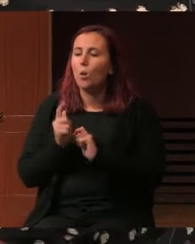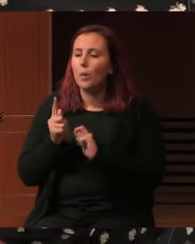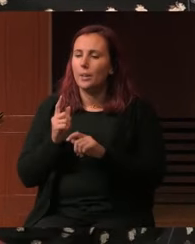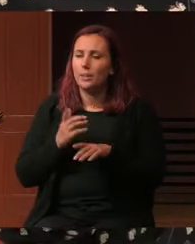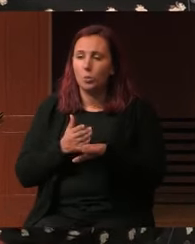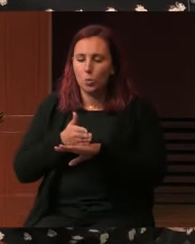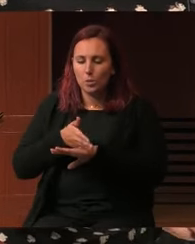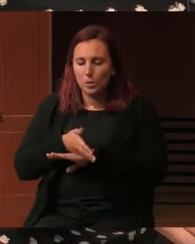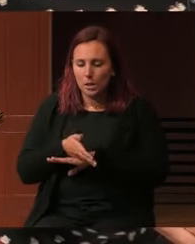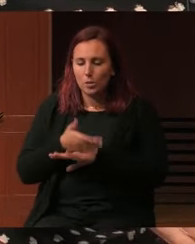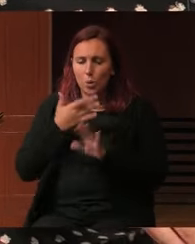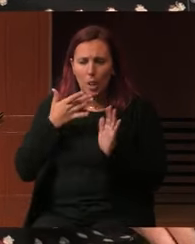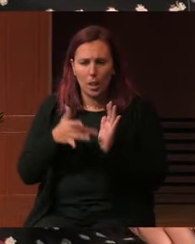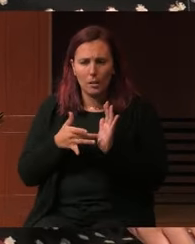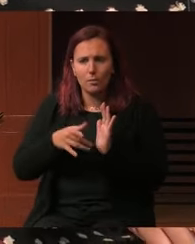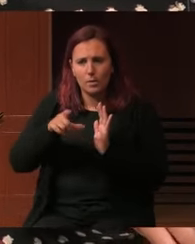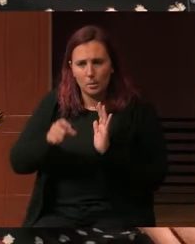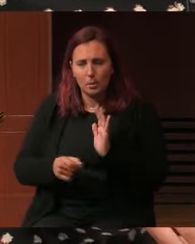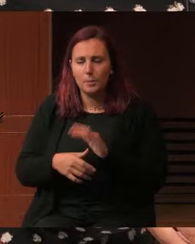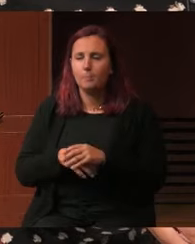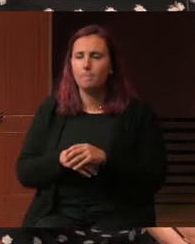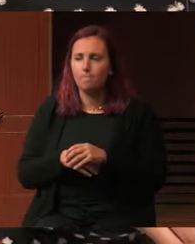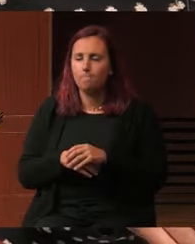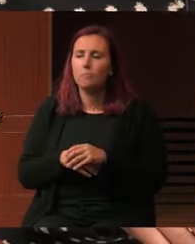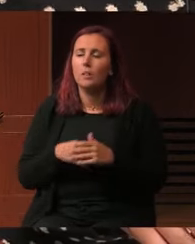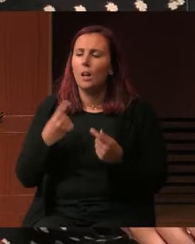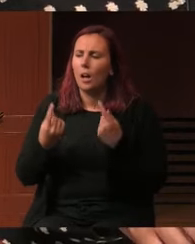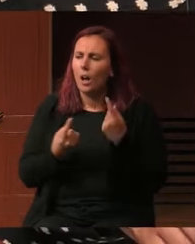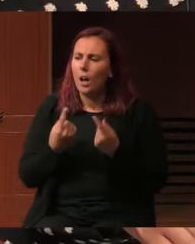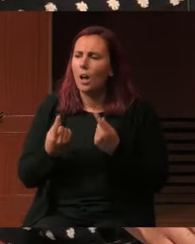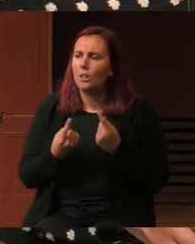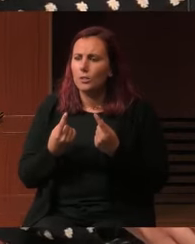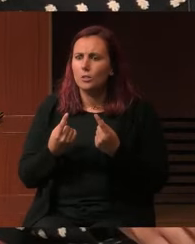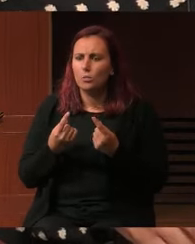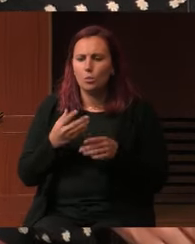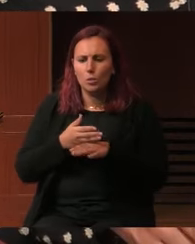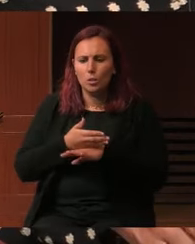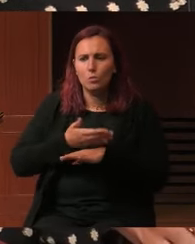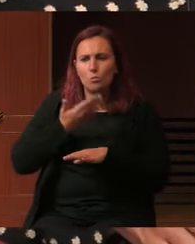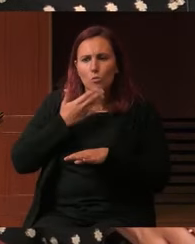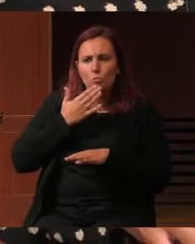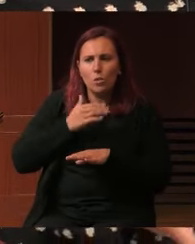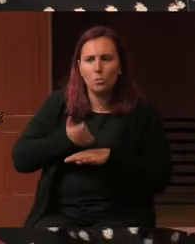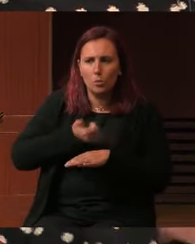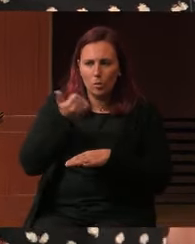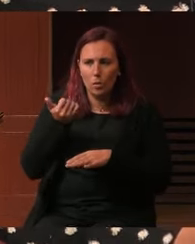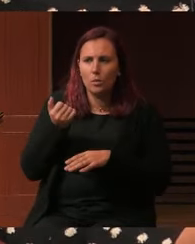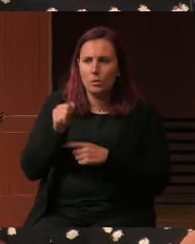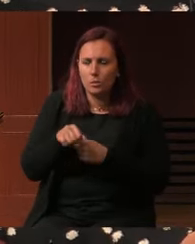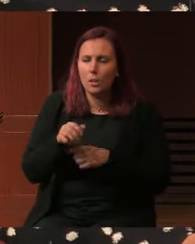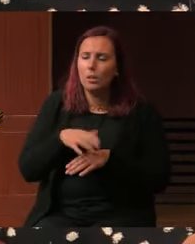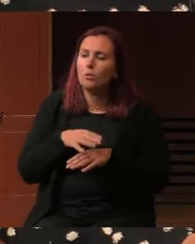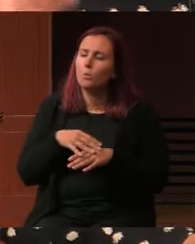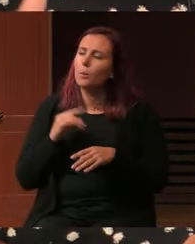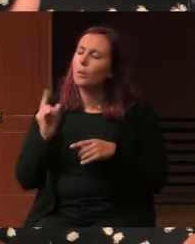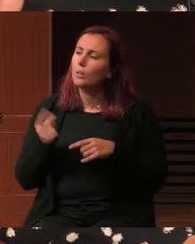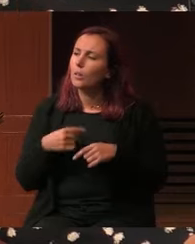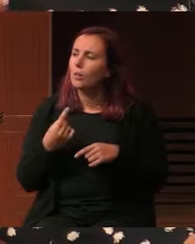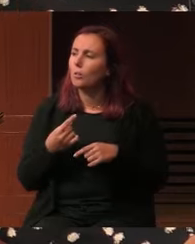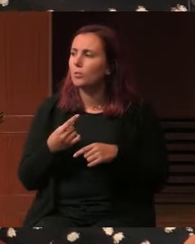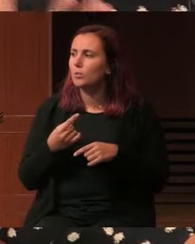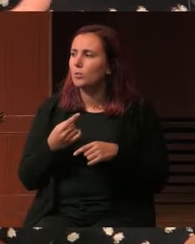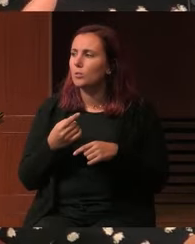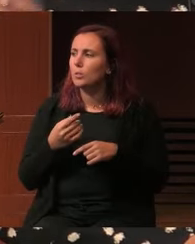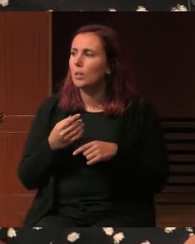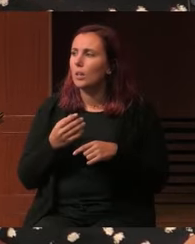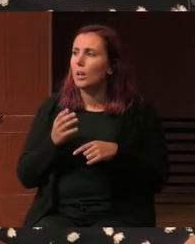acesso aos livros, em alguns casos também para melhor. Não estamos dependentes das